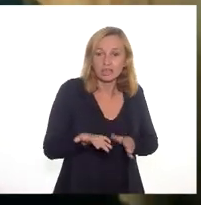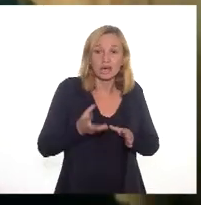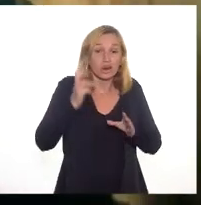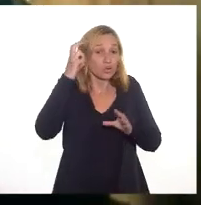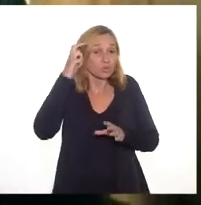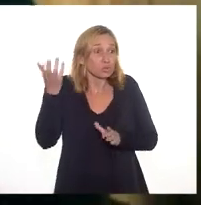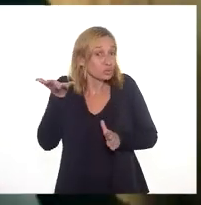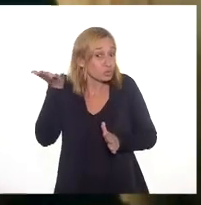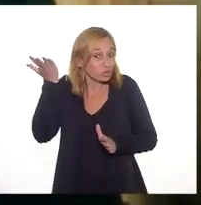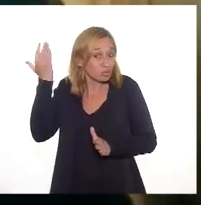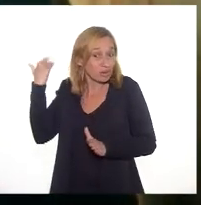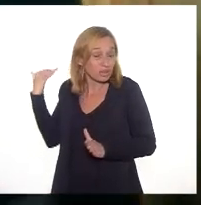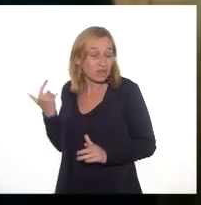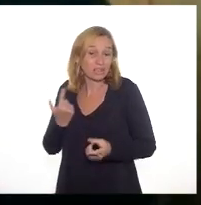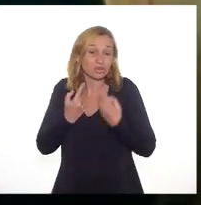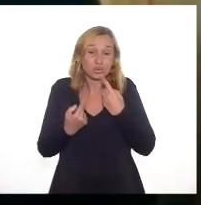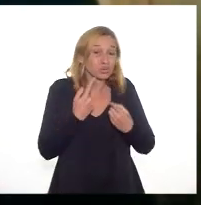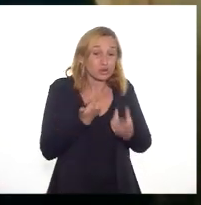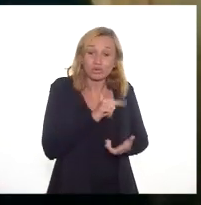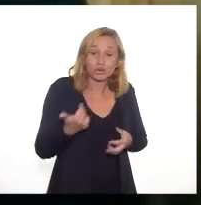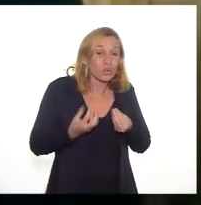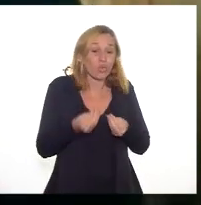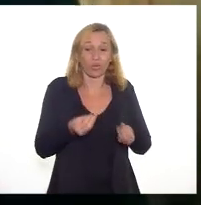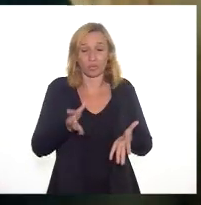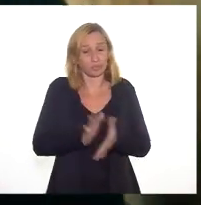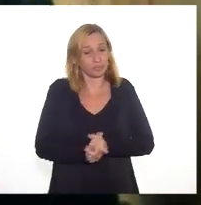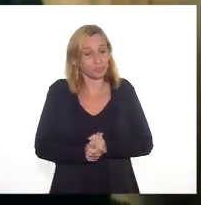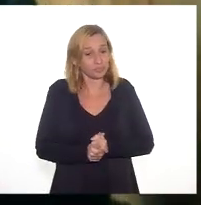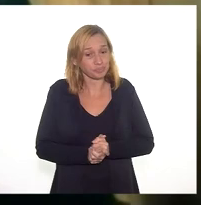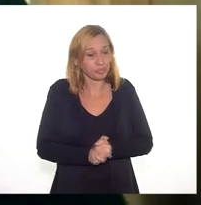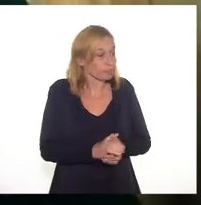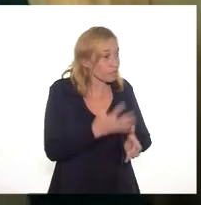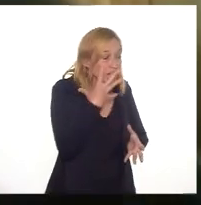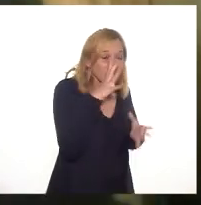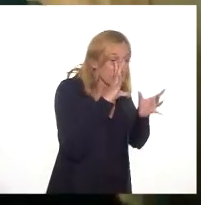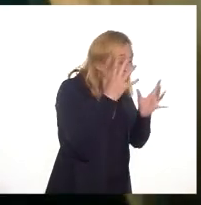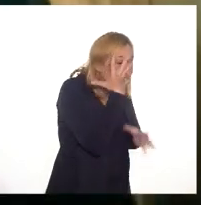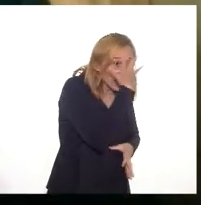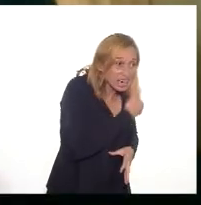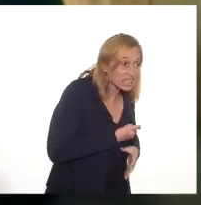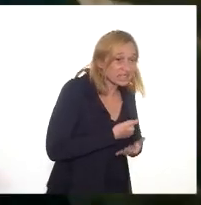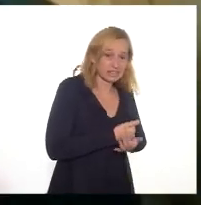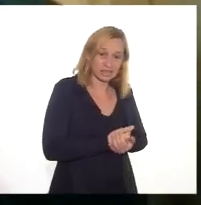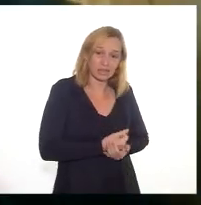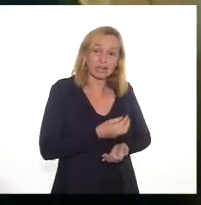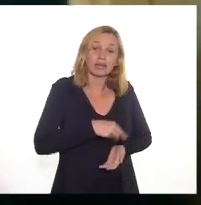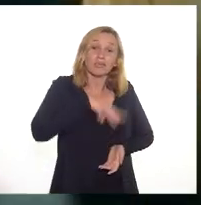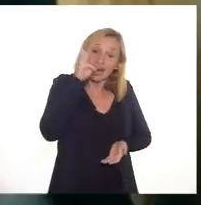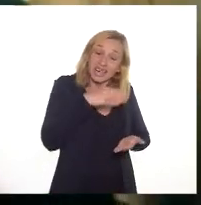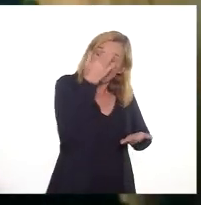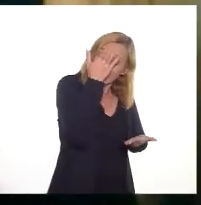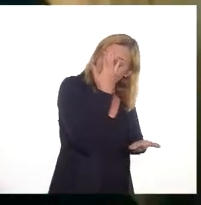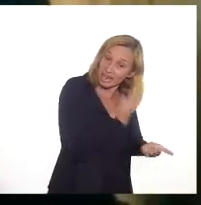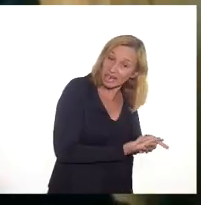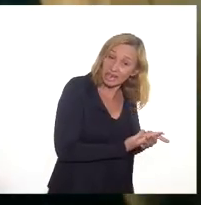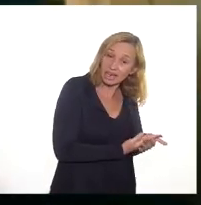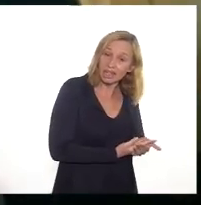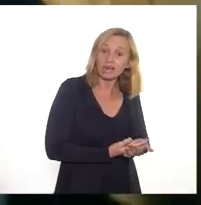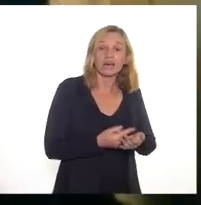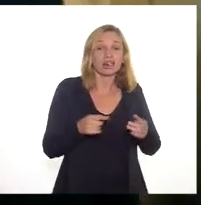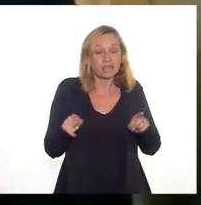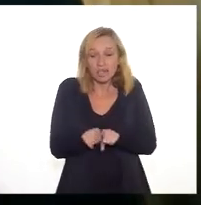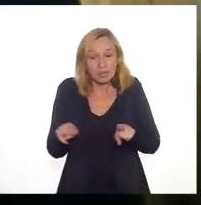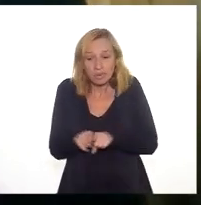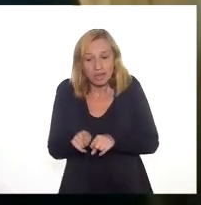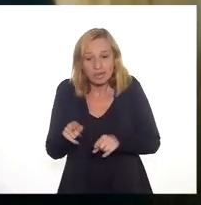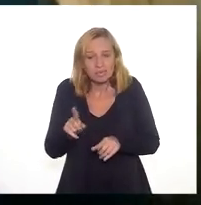cultura, indiscutível, ponto. Ela é linda, belíssima para quem crê, e é linda, belíssima para quem